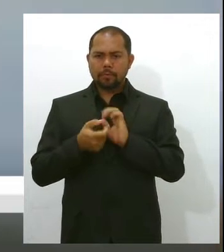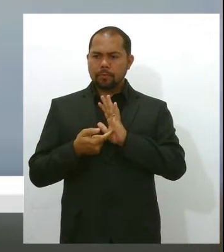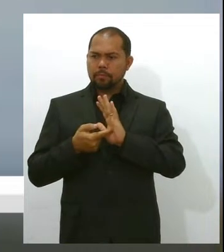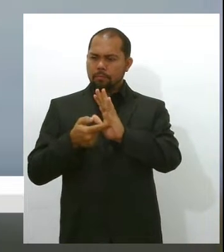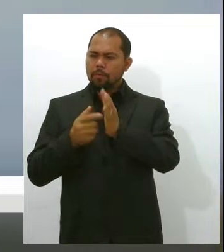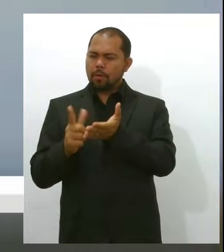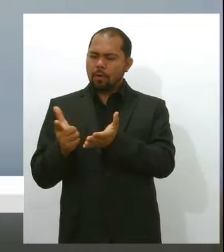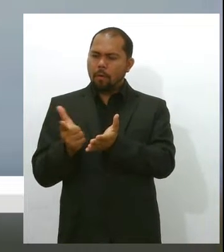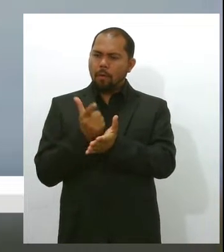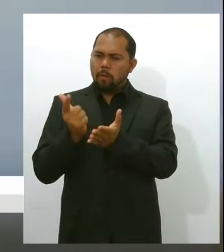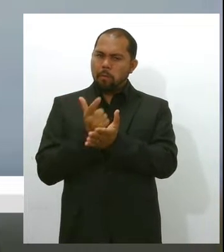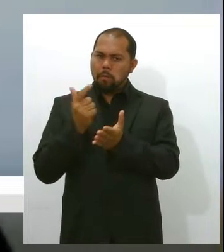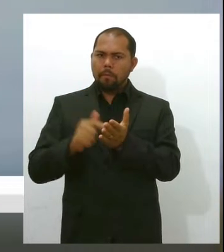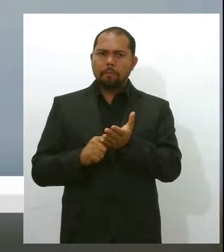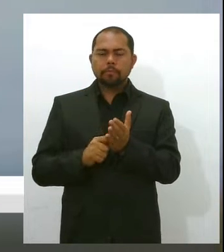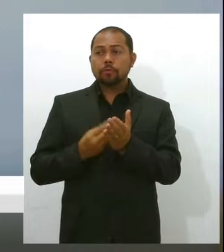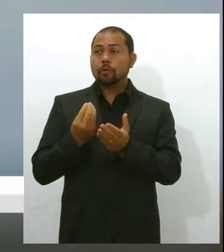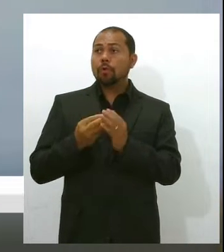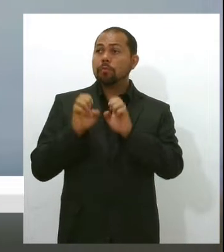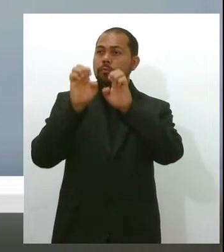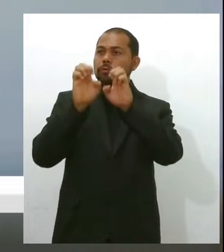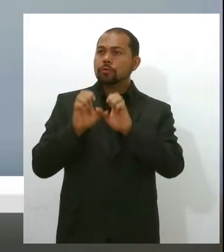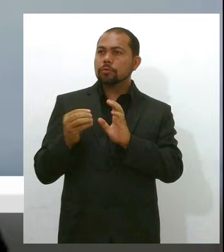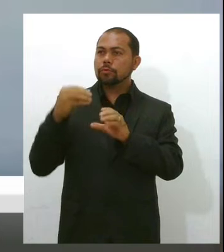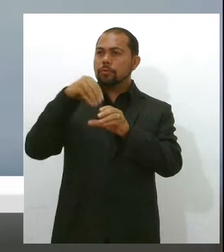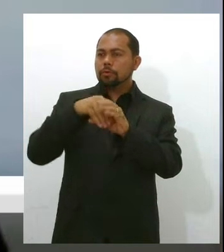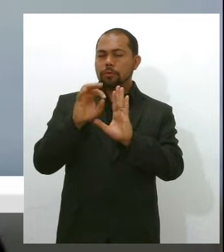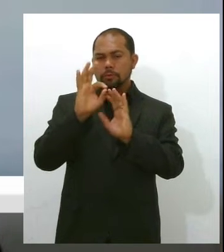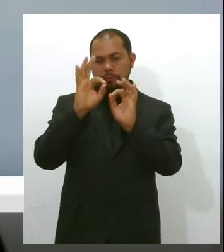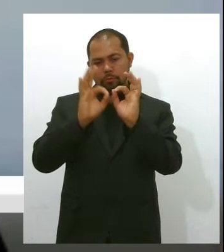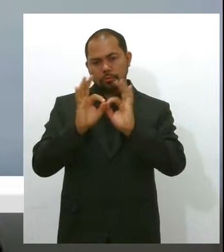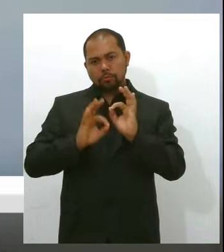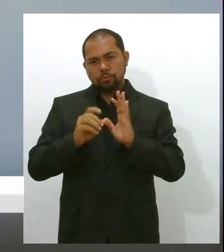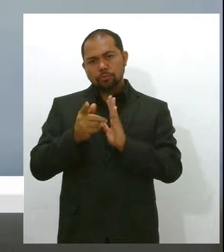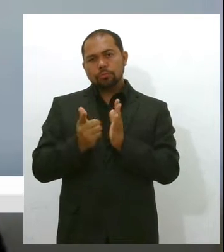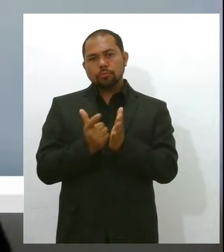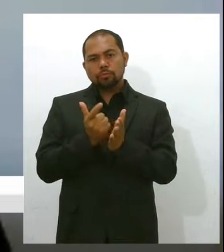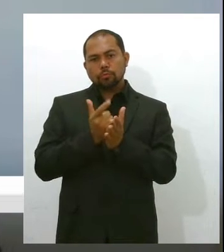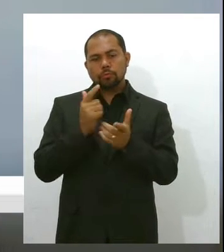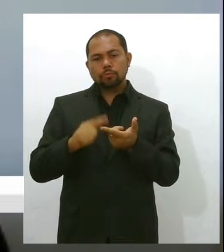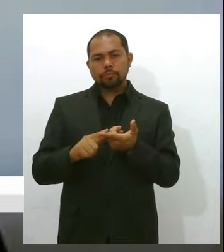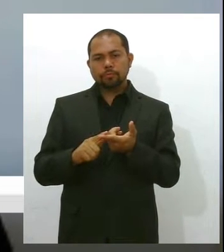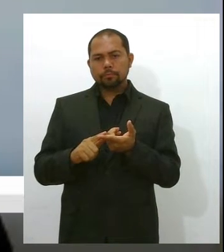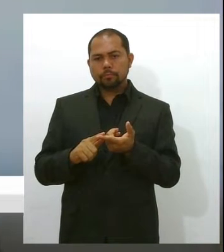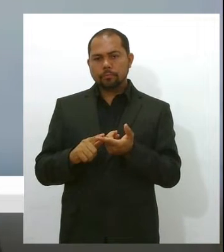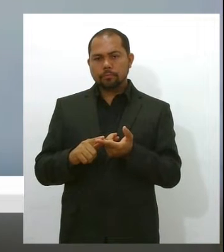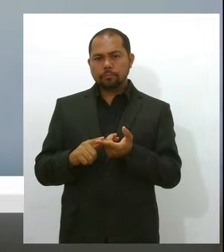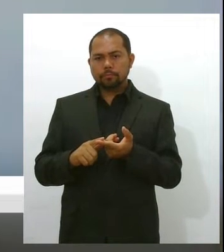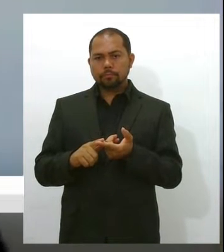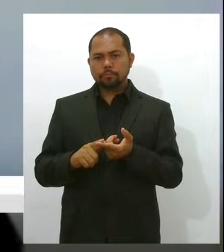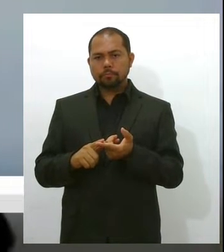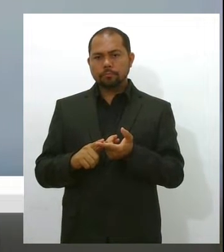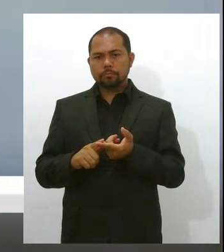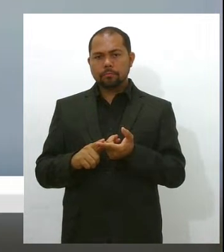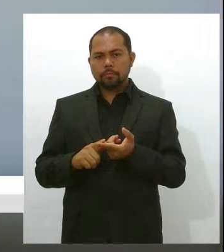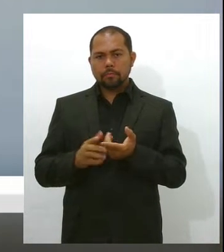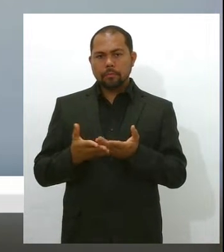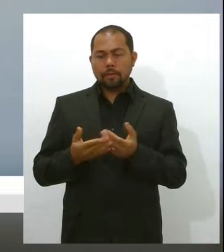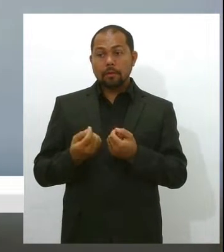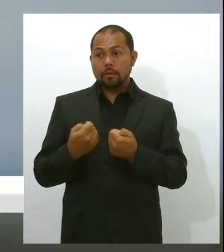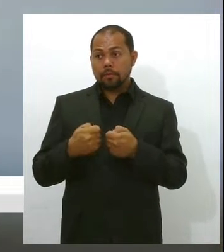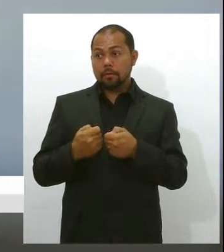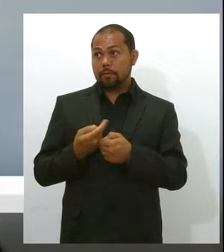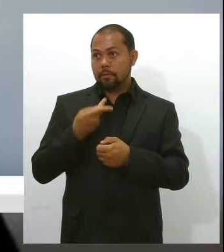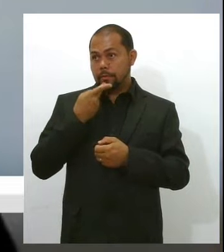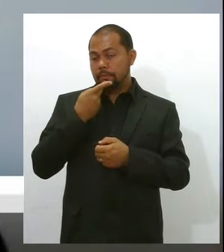livro. Mas essa participação acaba, eu acho que ela está lá de qualquer forma, não tem como não estar, porque, sei lá,